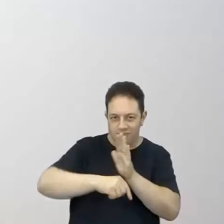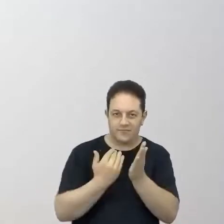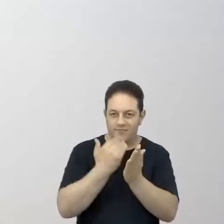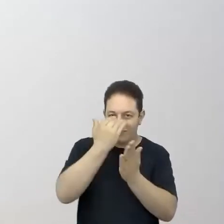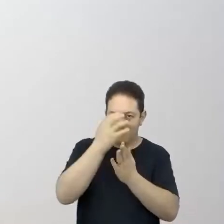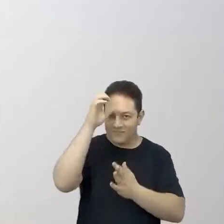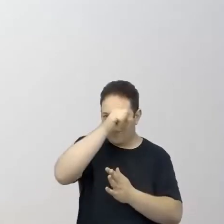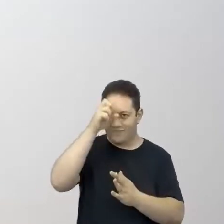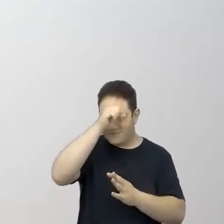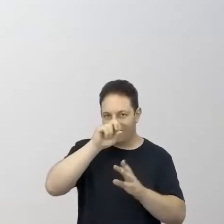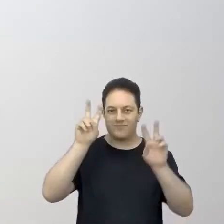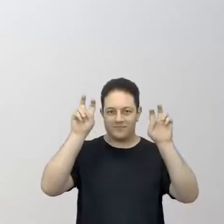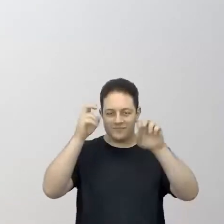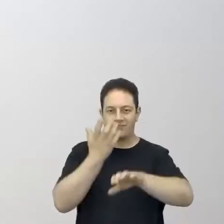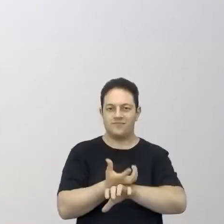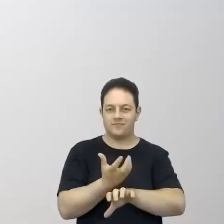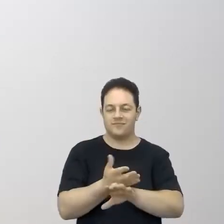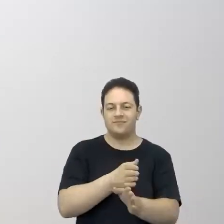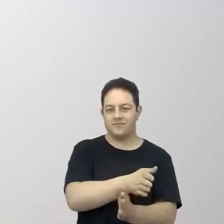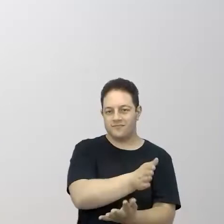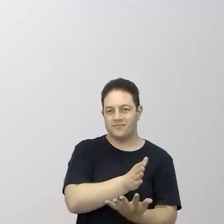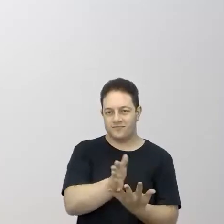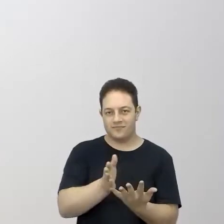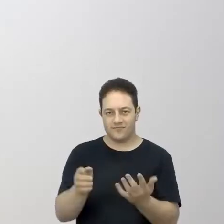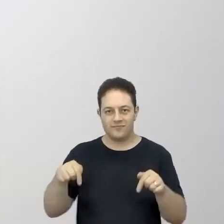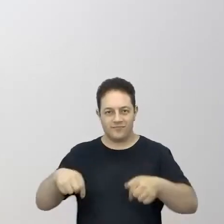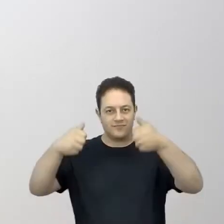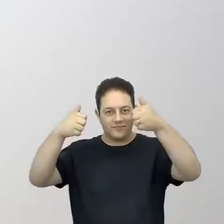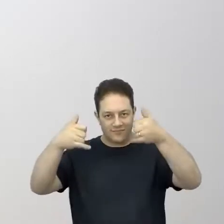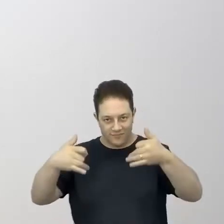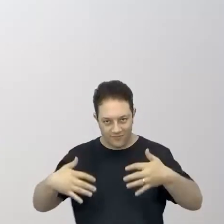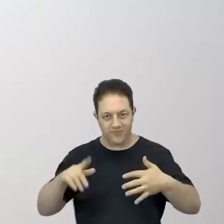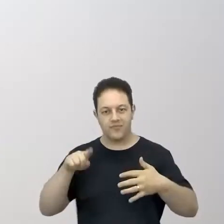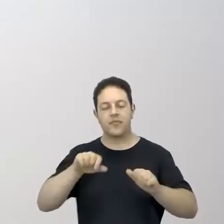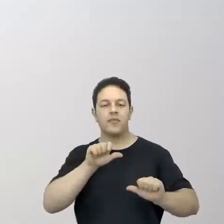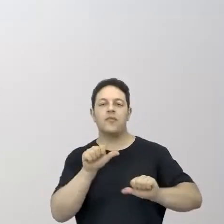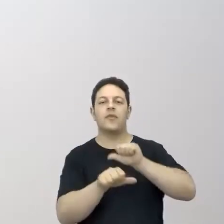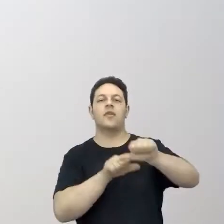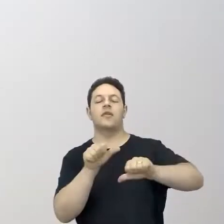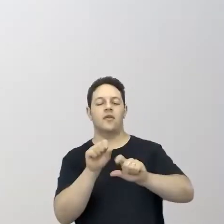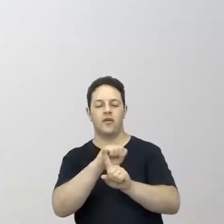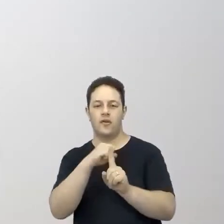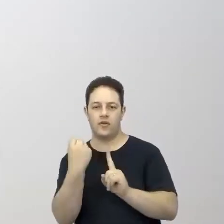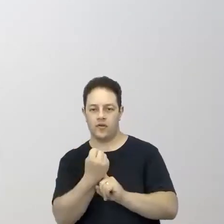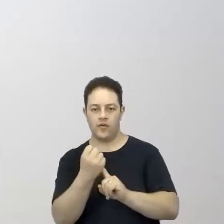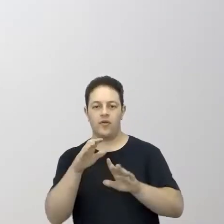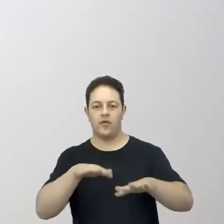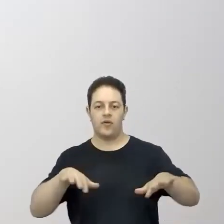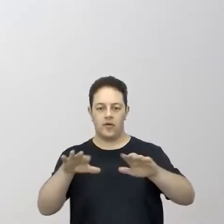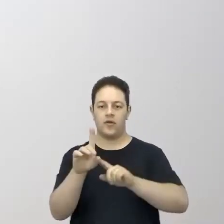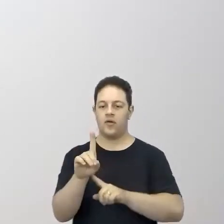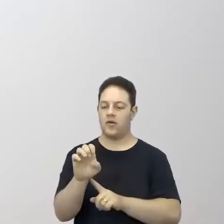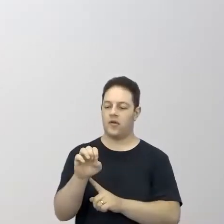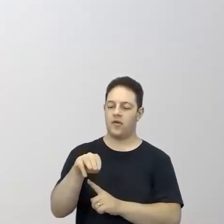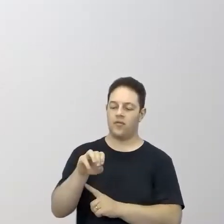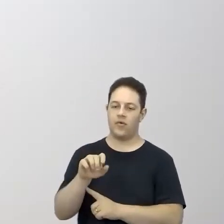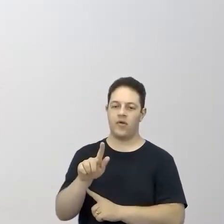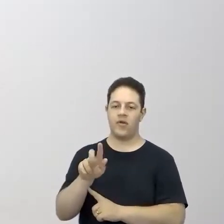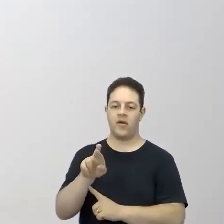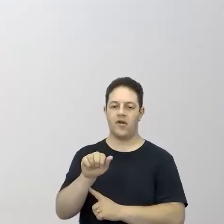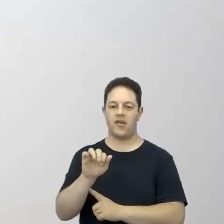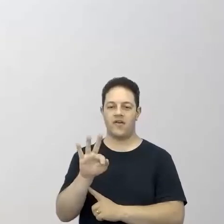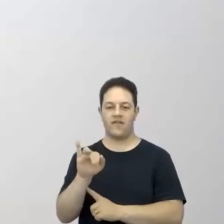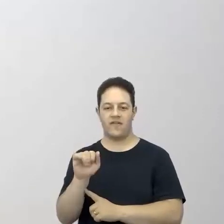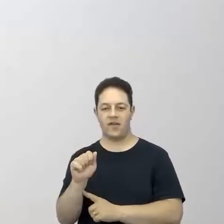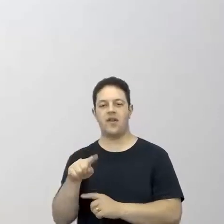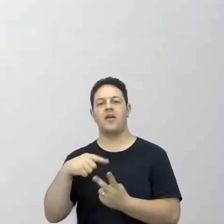desse componente curricular do qual eu estou falando, né? Mudanças sociais, demografia e trabalho, tem um espaço de